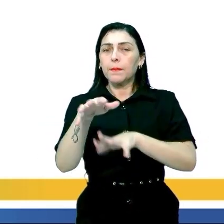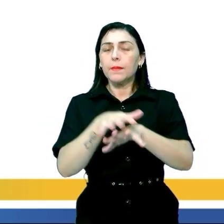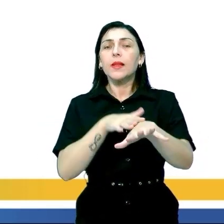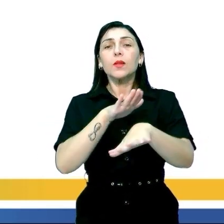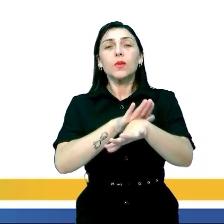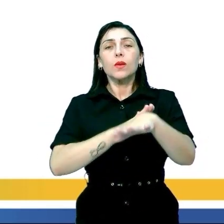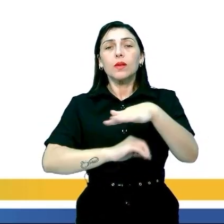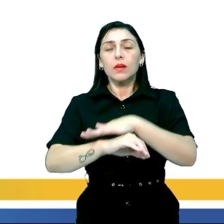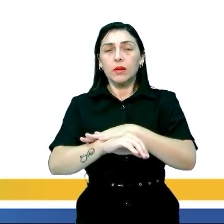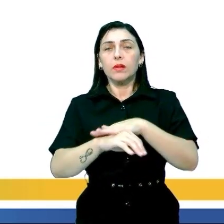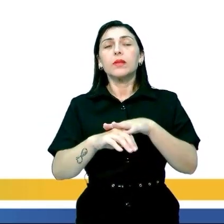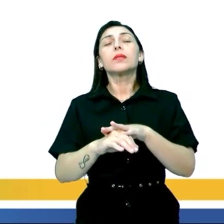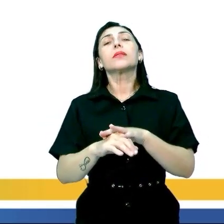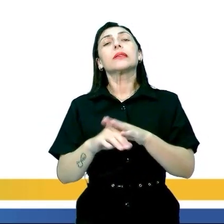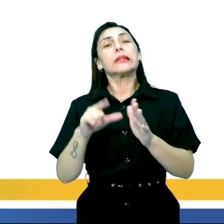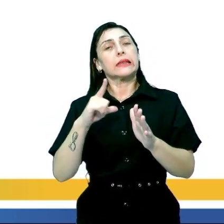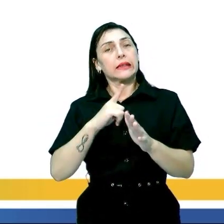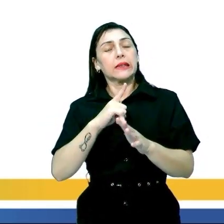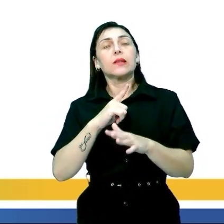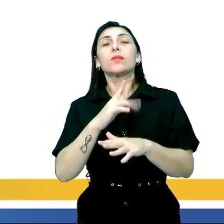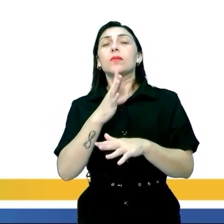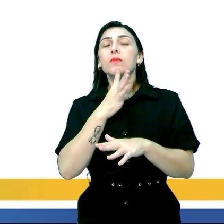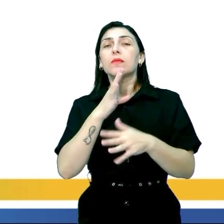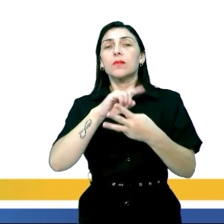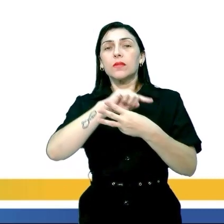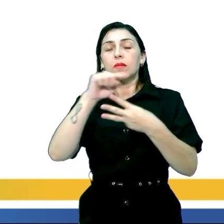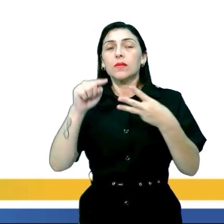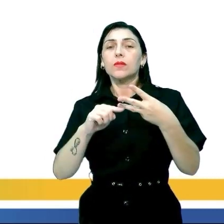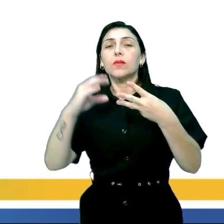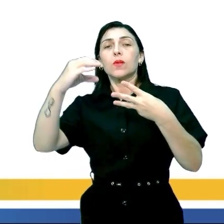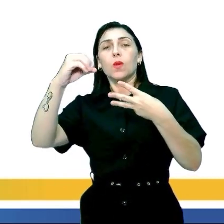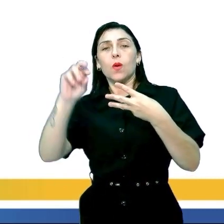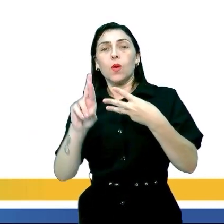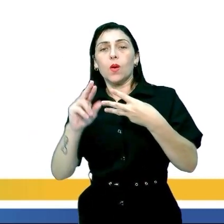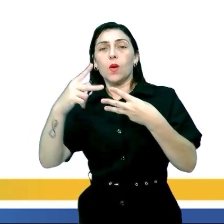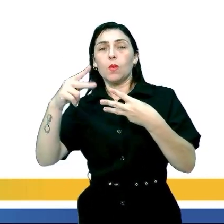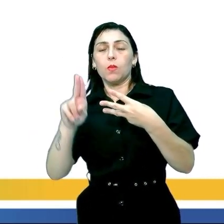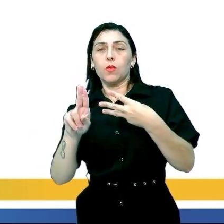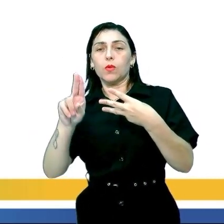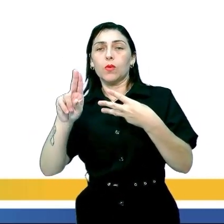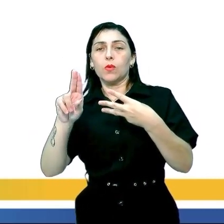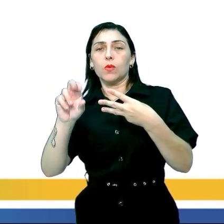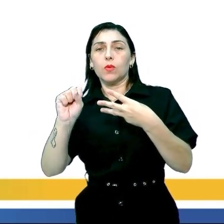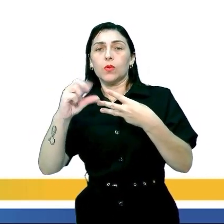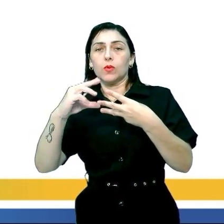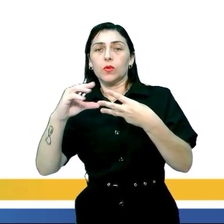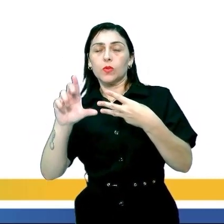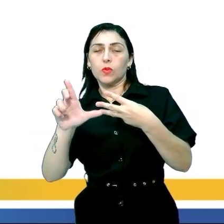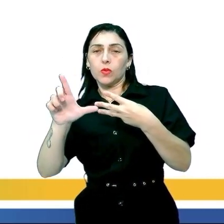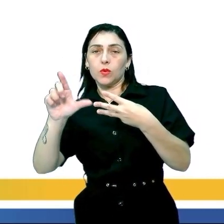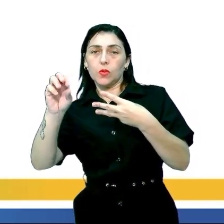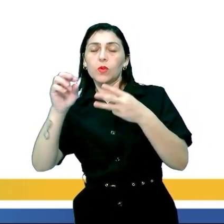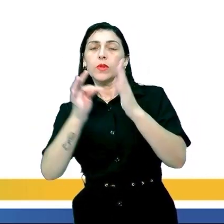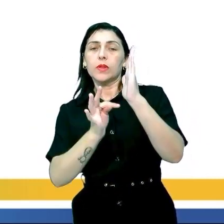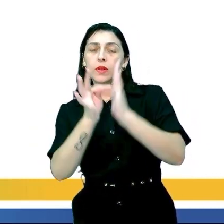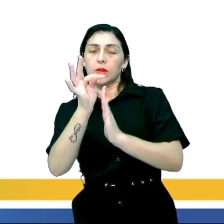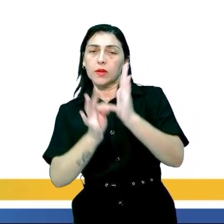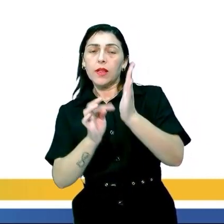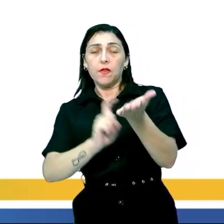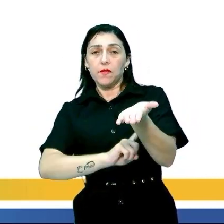E nesse tato temos conhecidos os corpúsculos nervosos, né, que identifica aí a